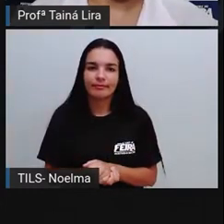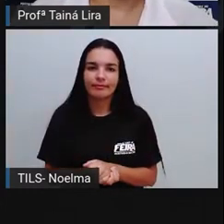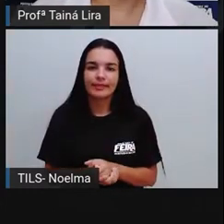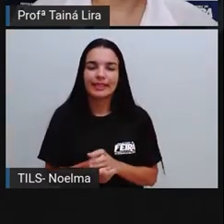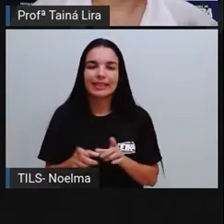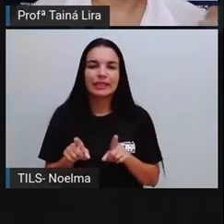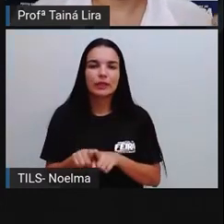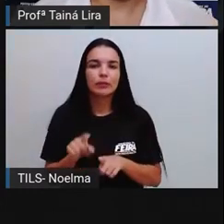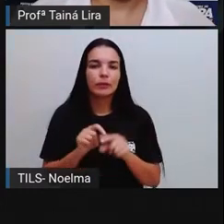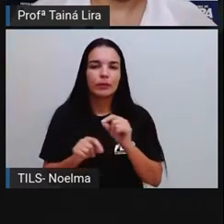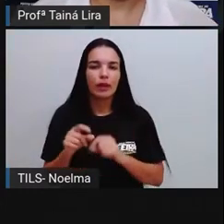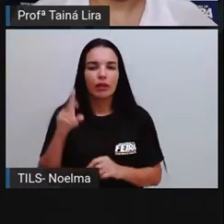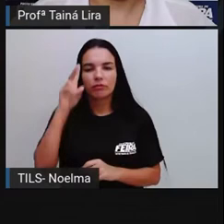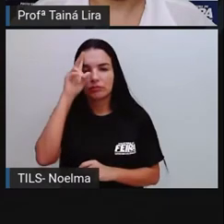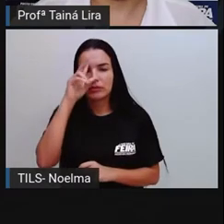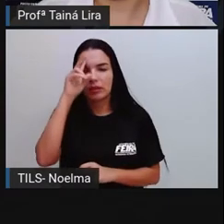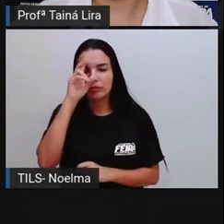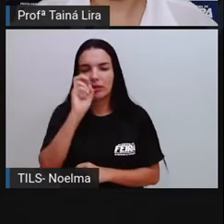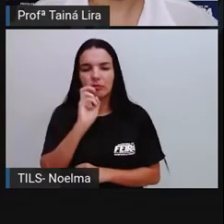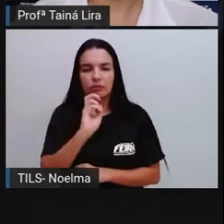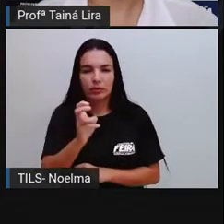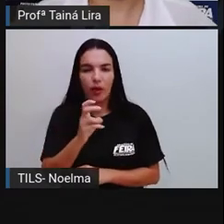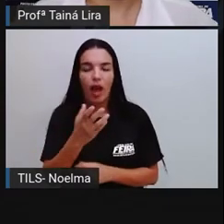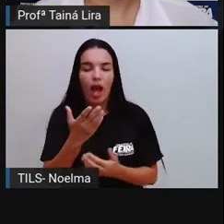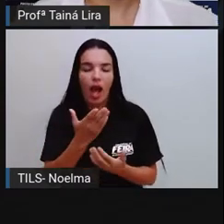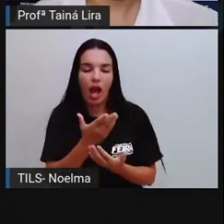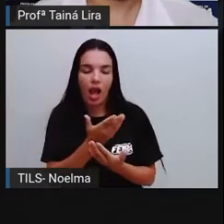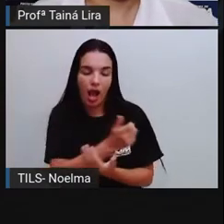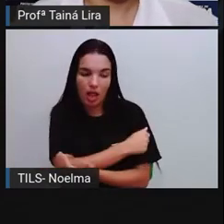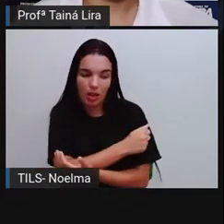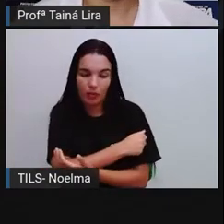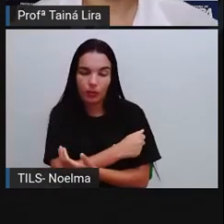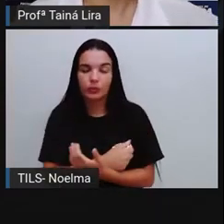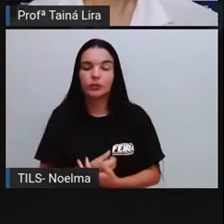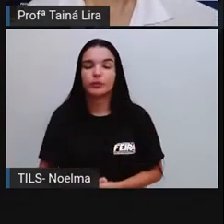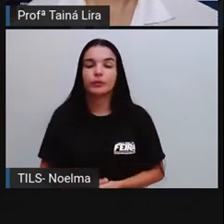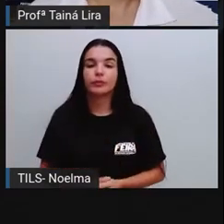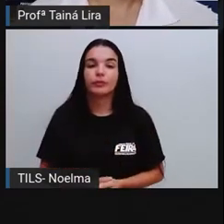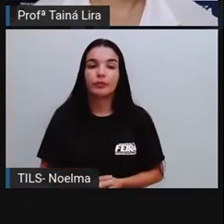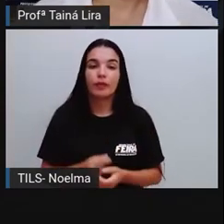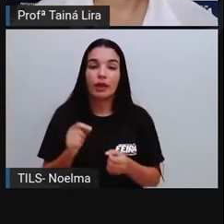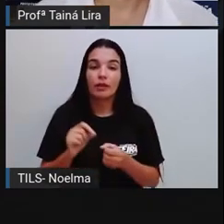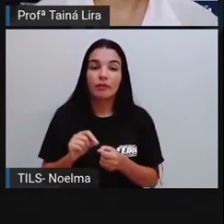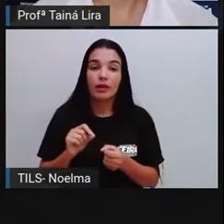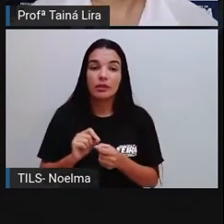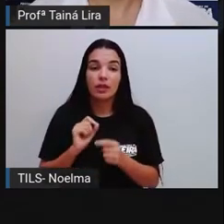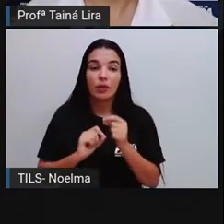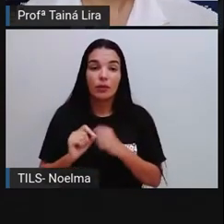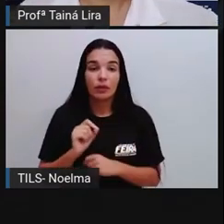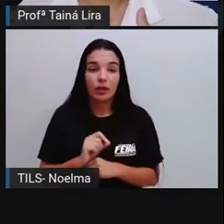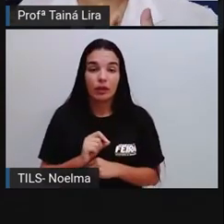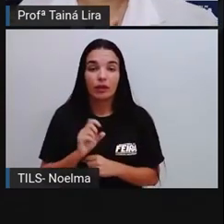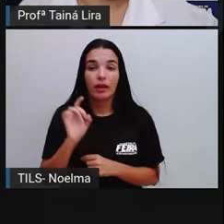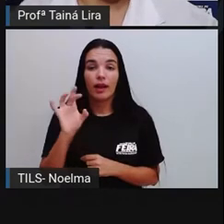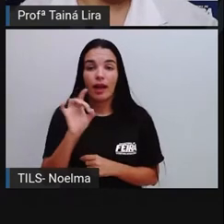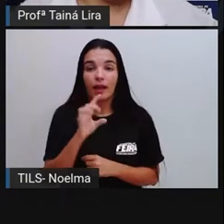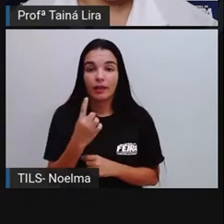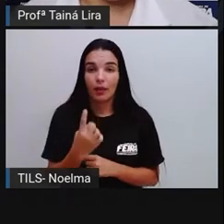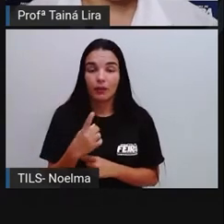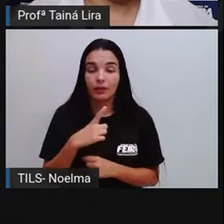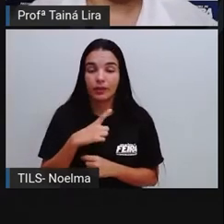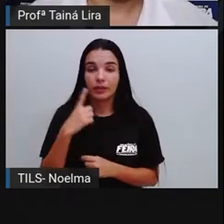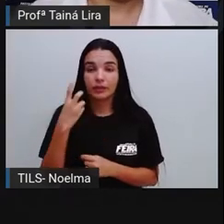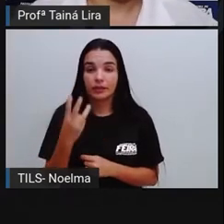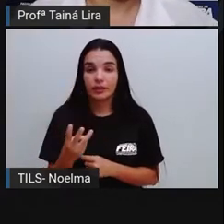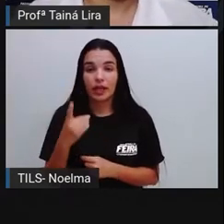lembram dos 5 alunos lá do início, né? Do probleminha, que eles estavam cada um produzindo 3